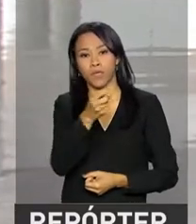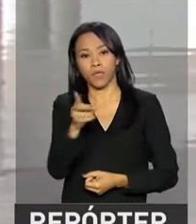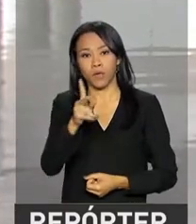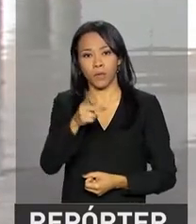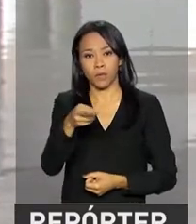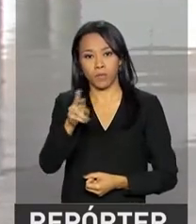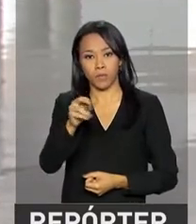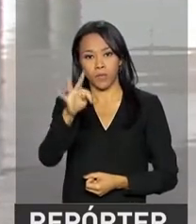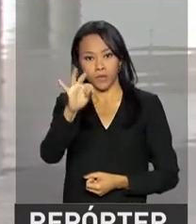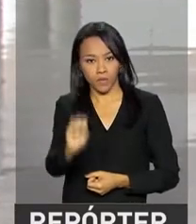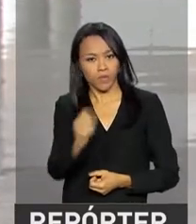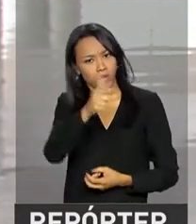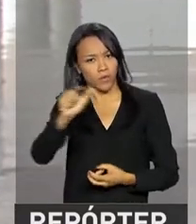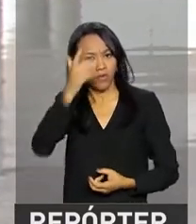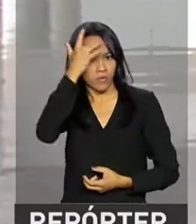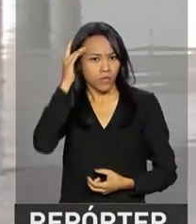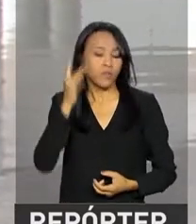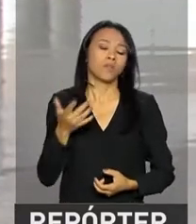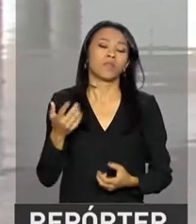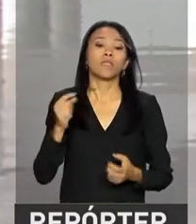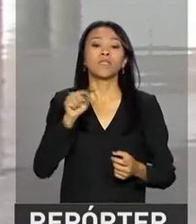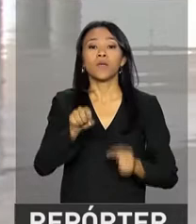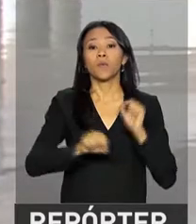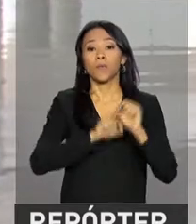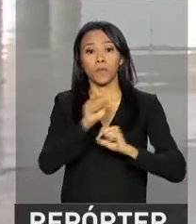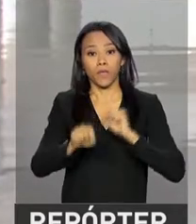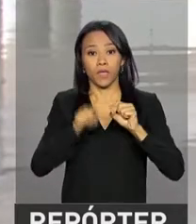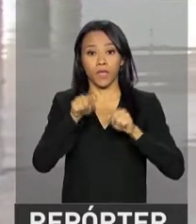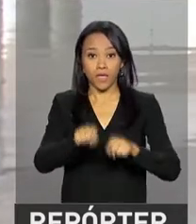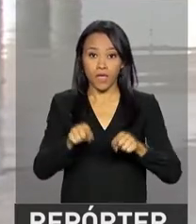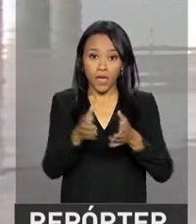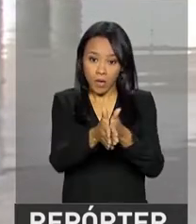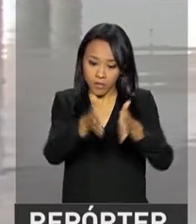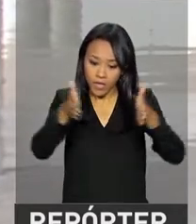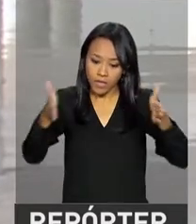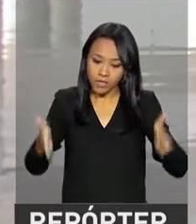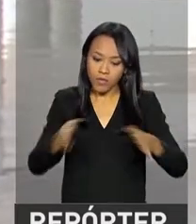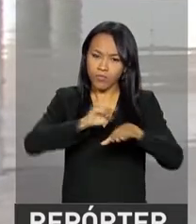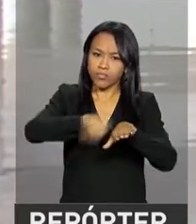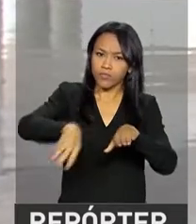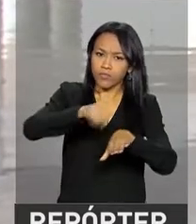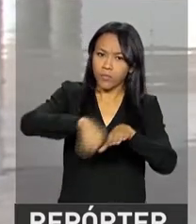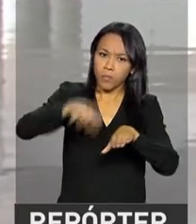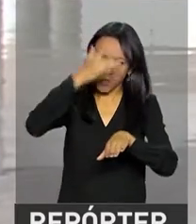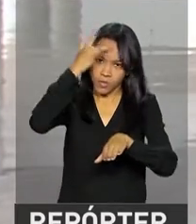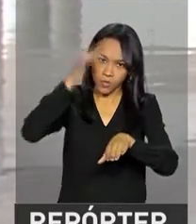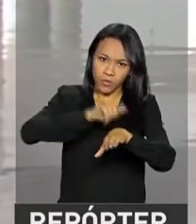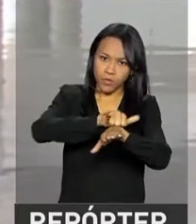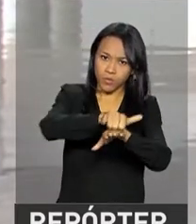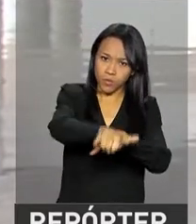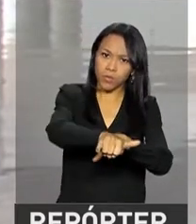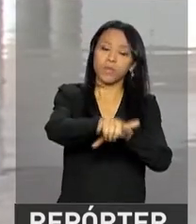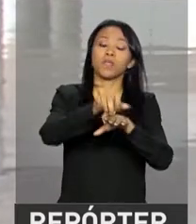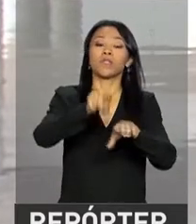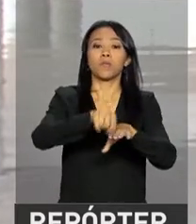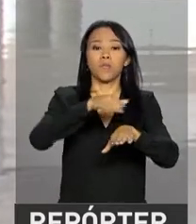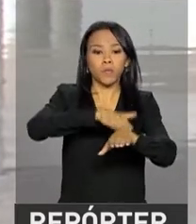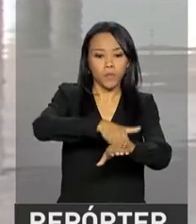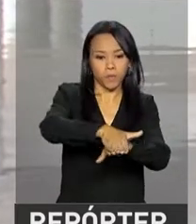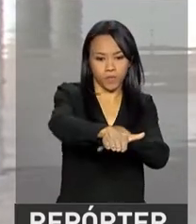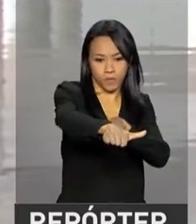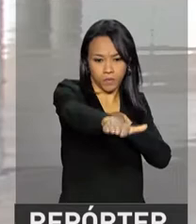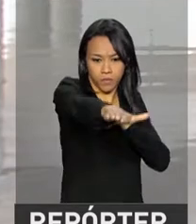prevê a ampliação do terminal de passageiros da pista de pouso e decolagem e do pátio de aeronaves